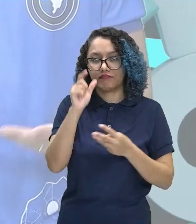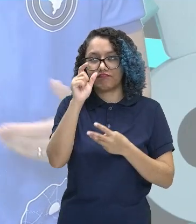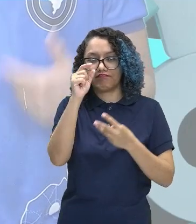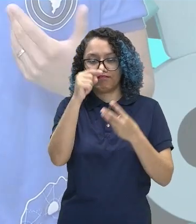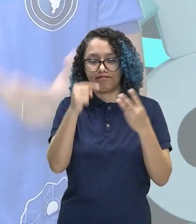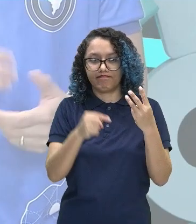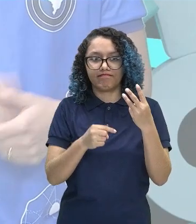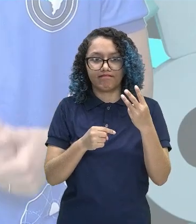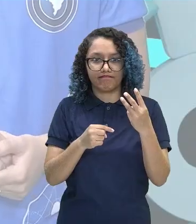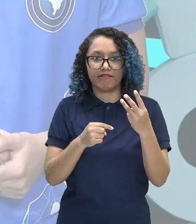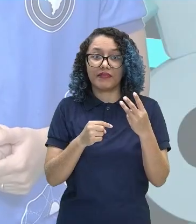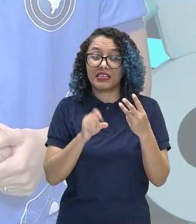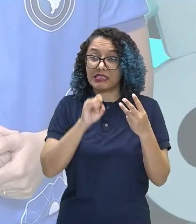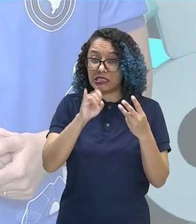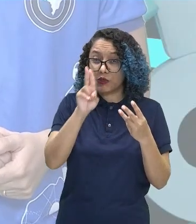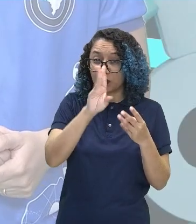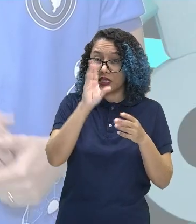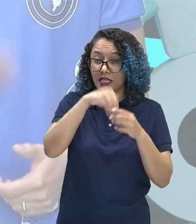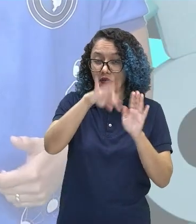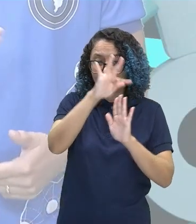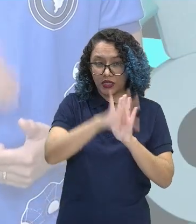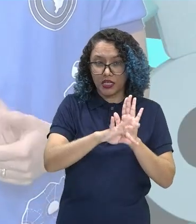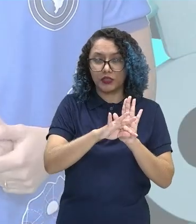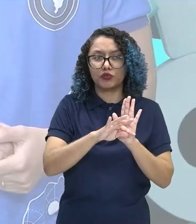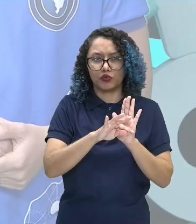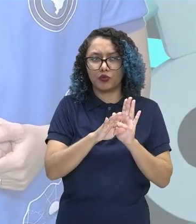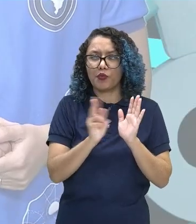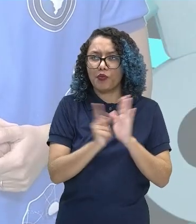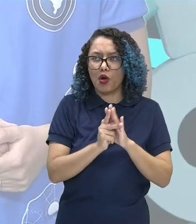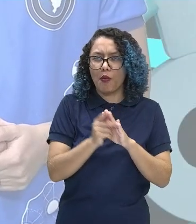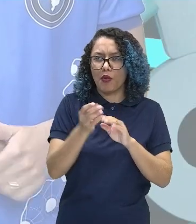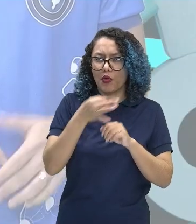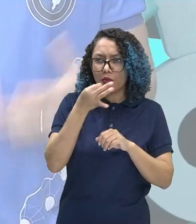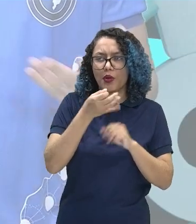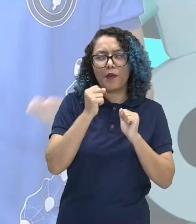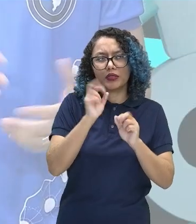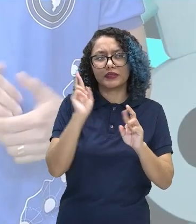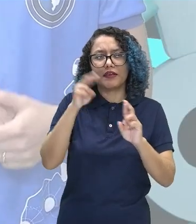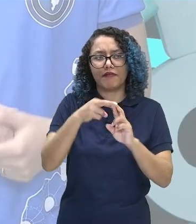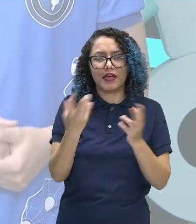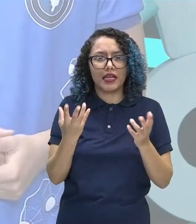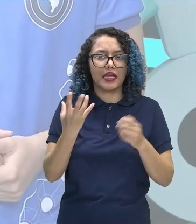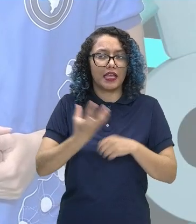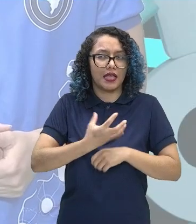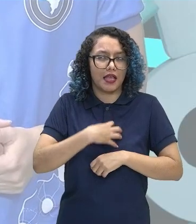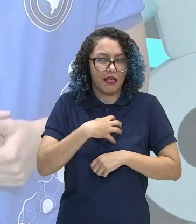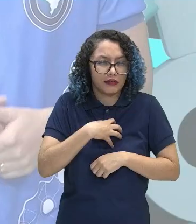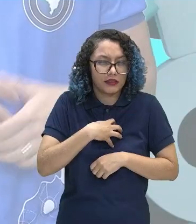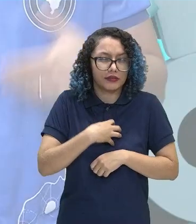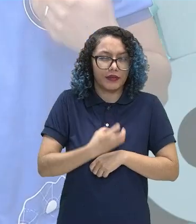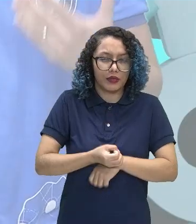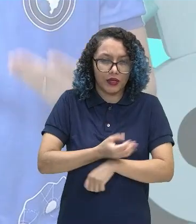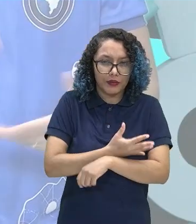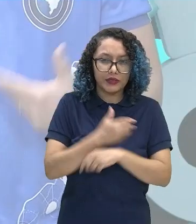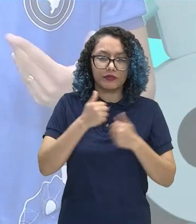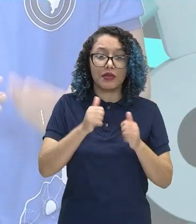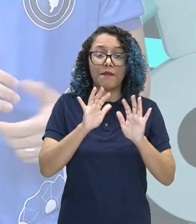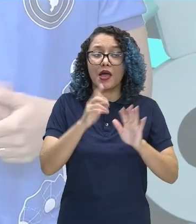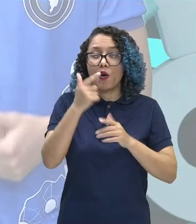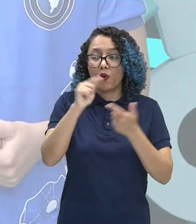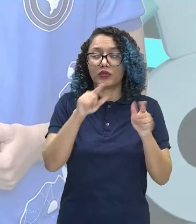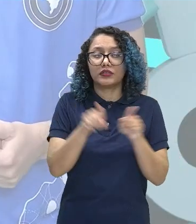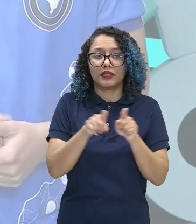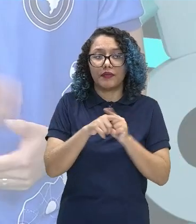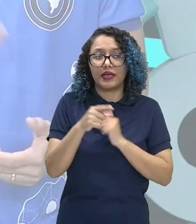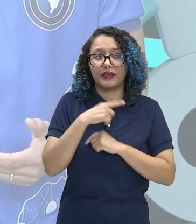que no seu texto, na sua argumentação, você pode falar as emoções, ok? Mas temos mais expressões para se você quiser